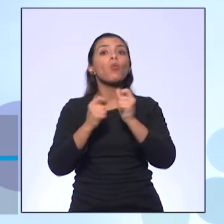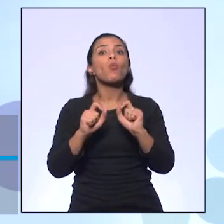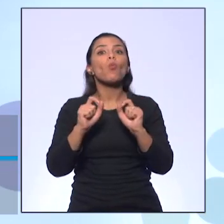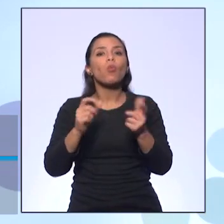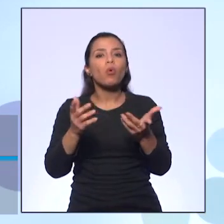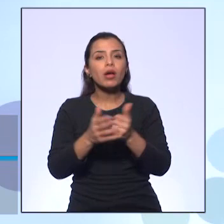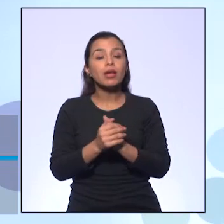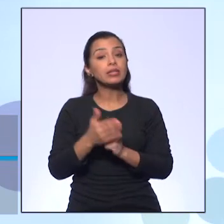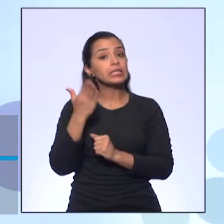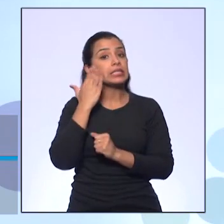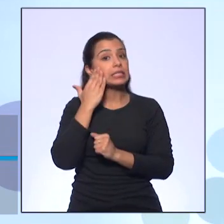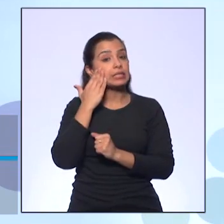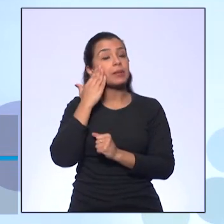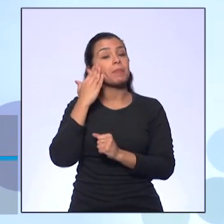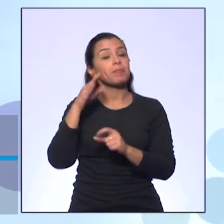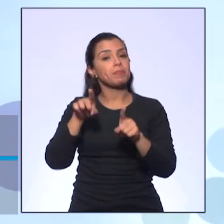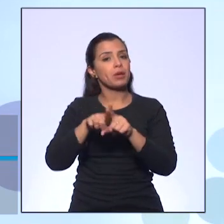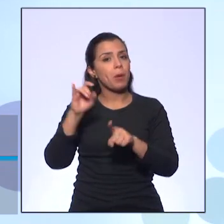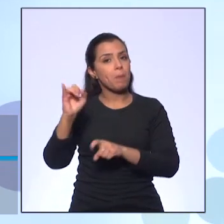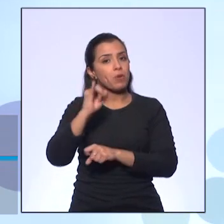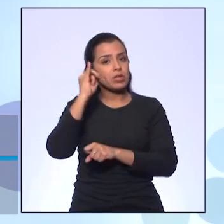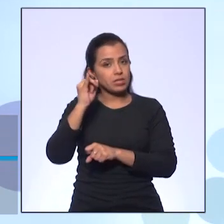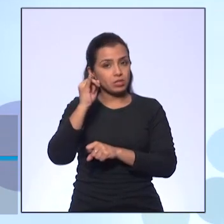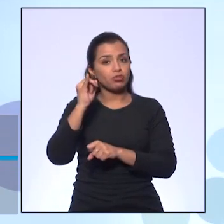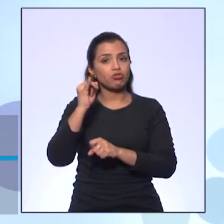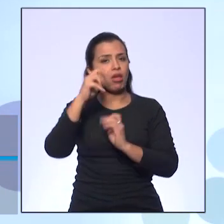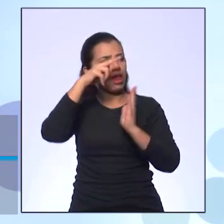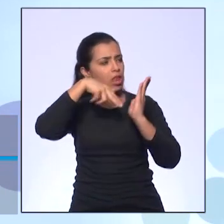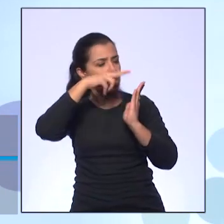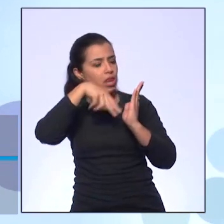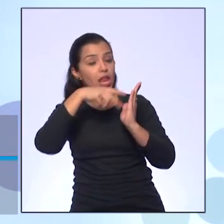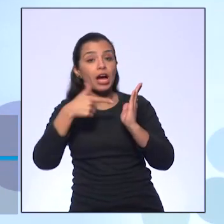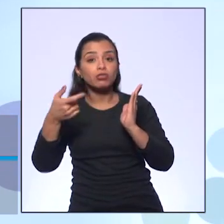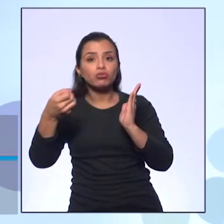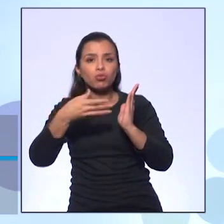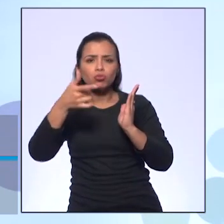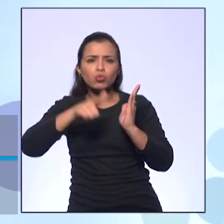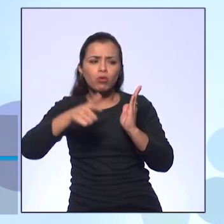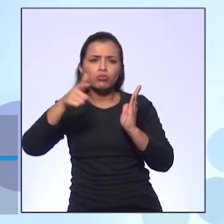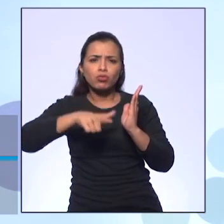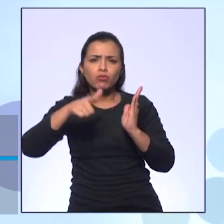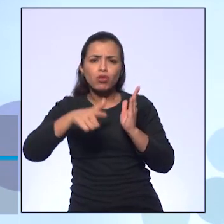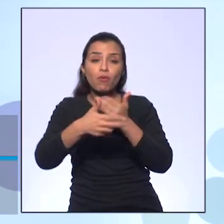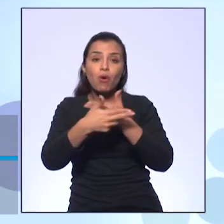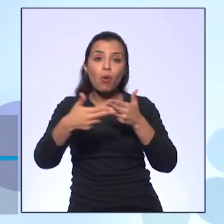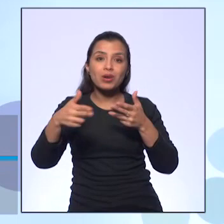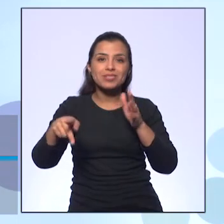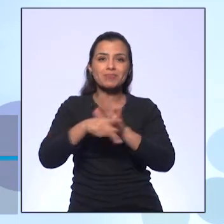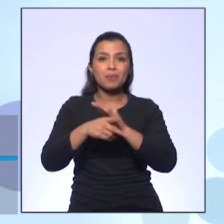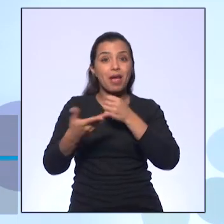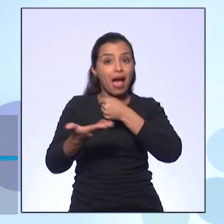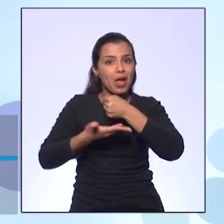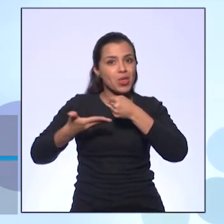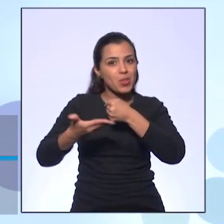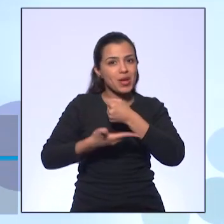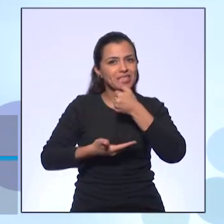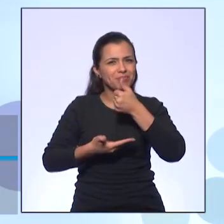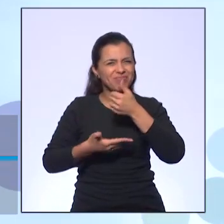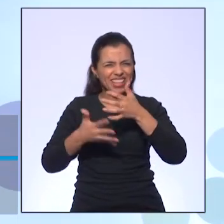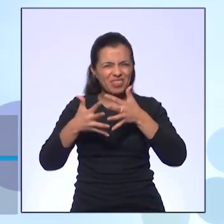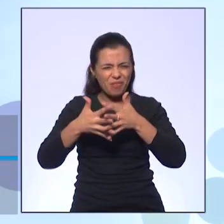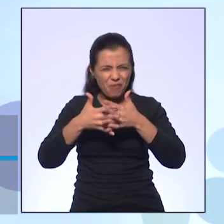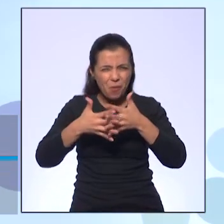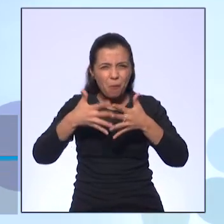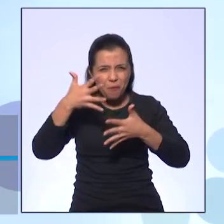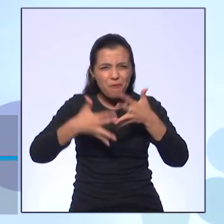que nós façamos sempre releituras com base nos problemas atuais. Tá? Parece que está meio confuso,